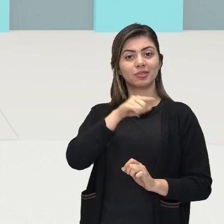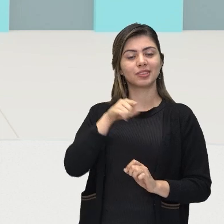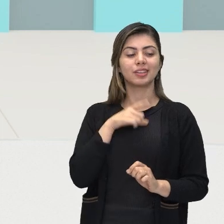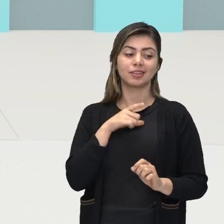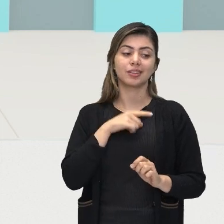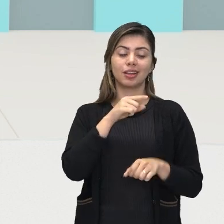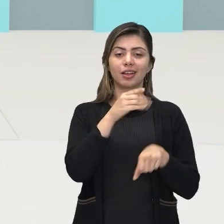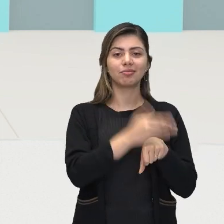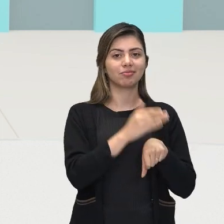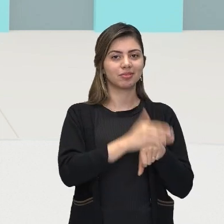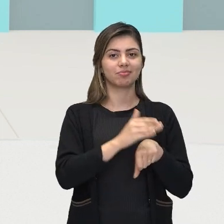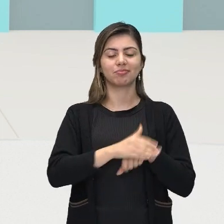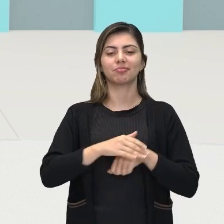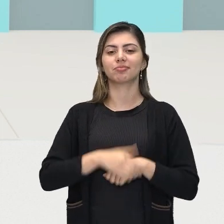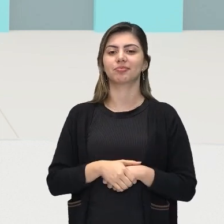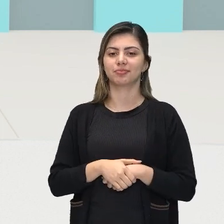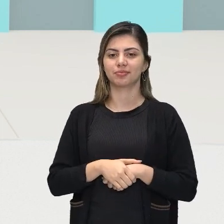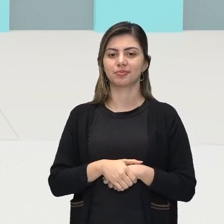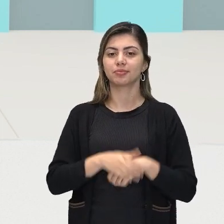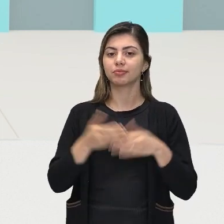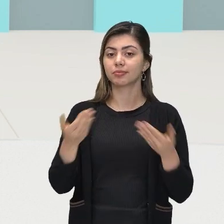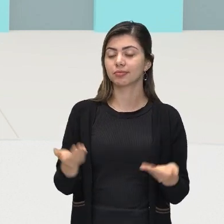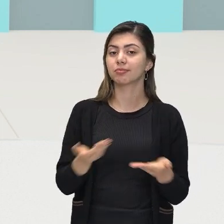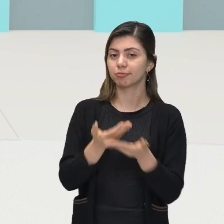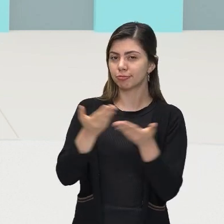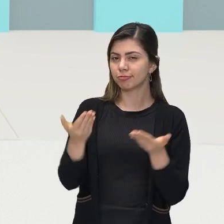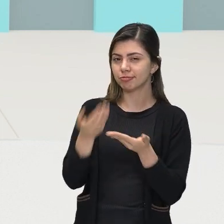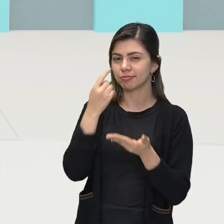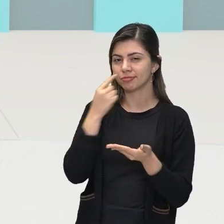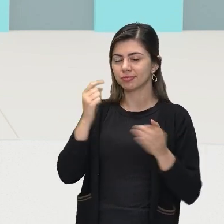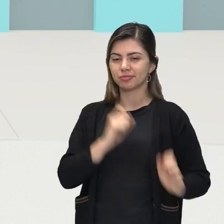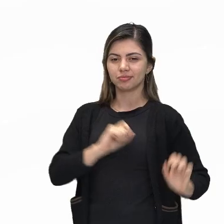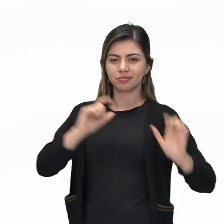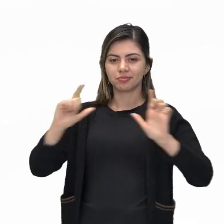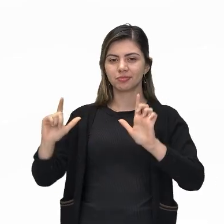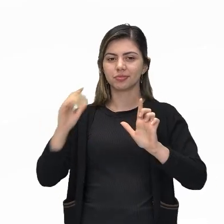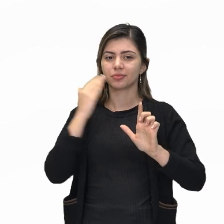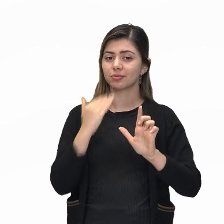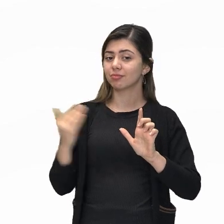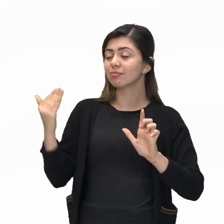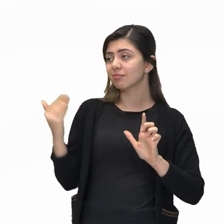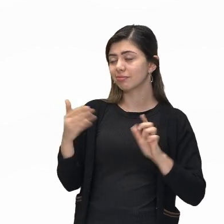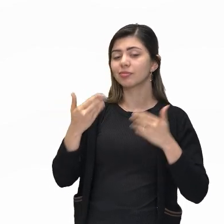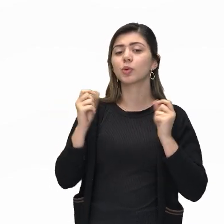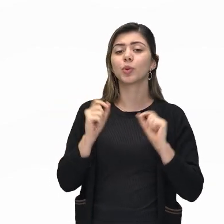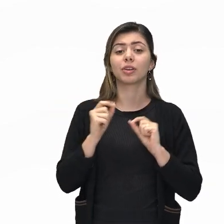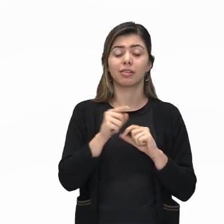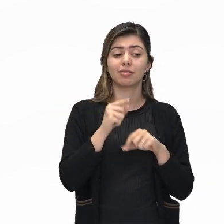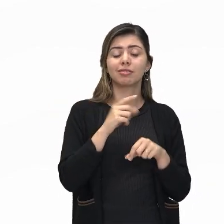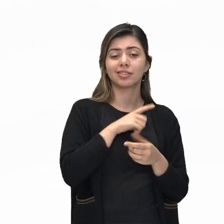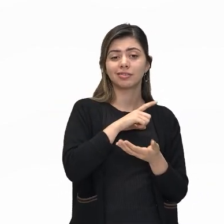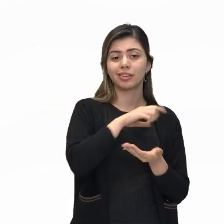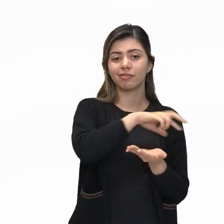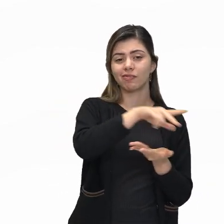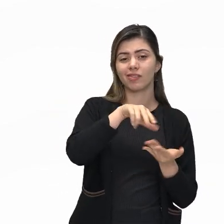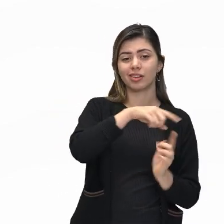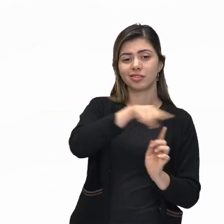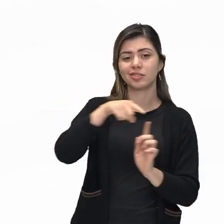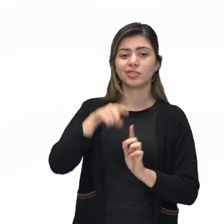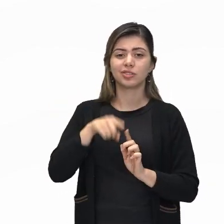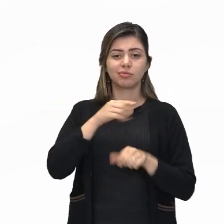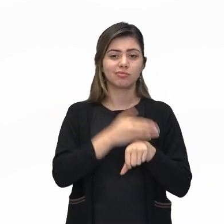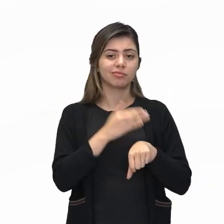estar executando essas atividades. Então, como vocês vão olhar aí na cartela, essas atividades, elas devem ser desenvolvidas em